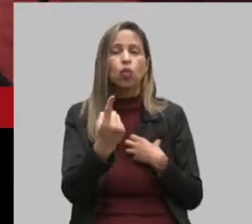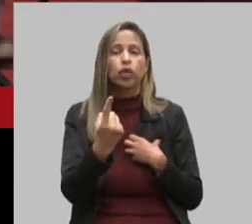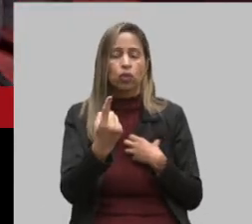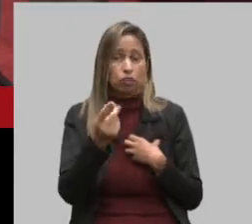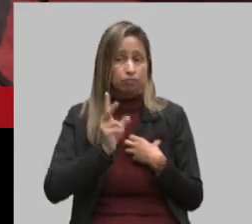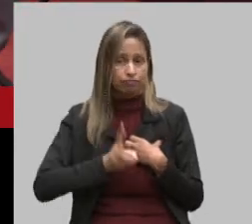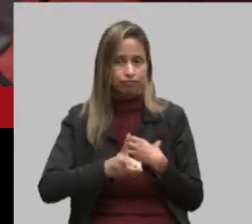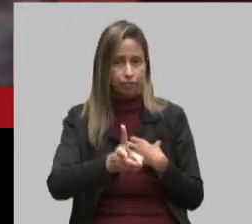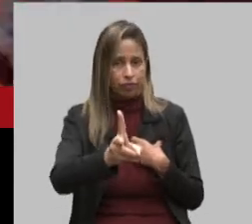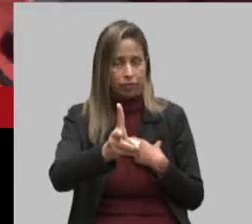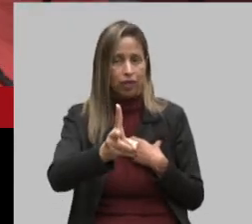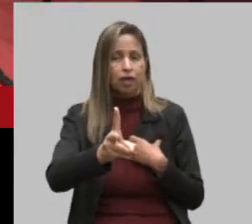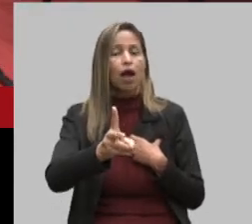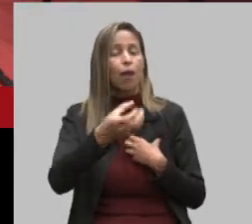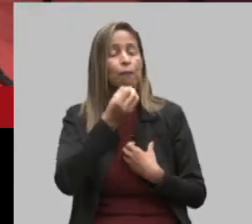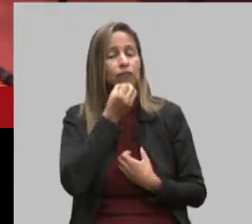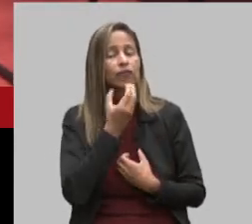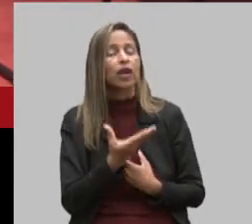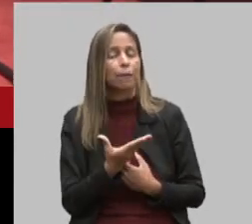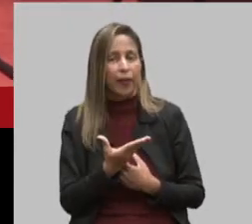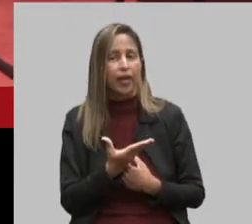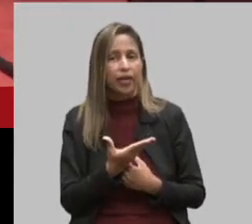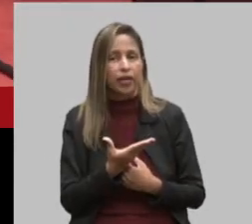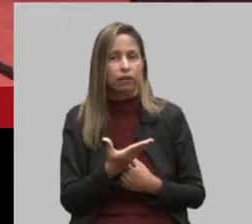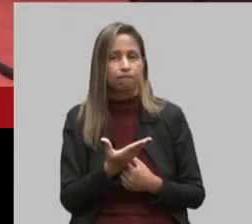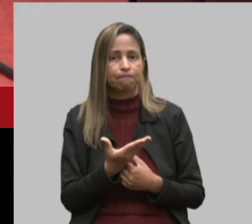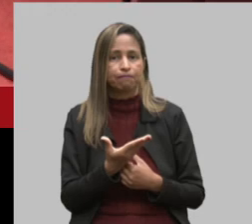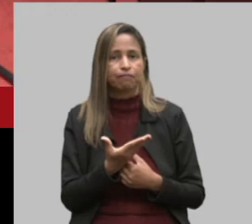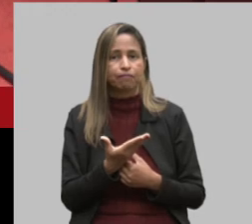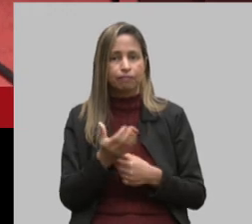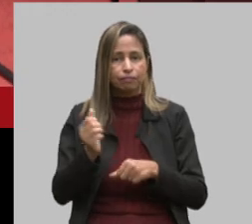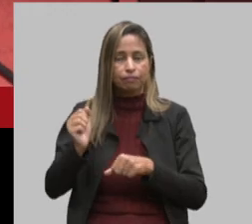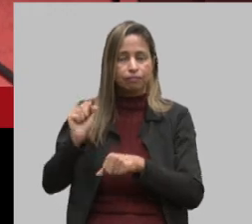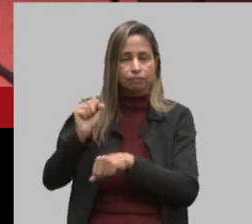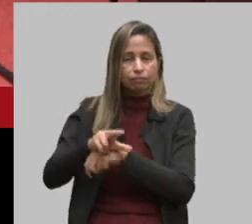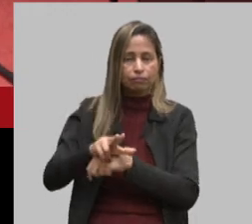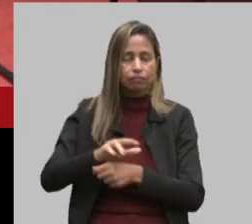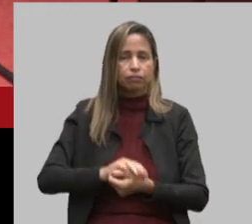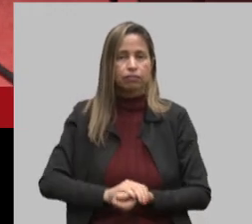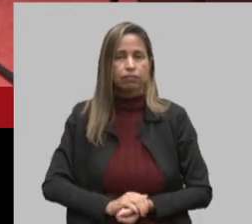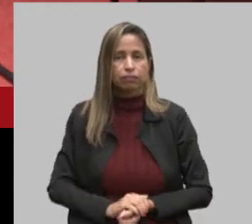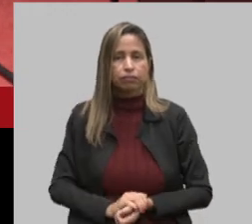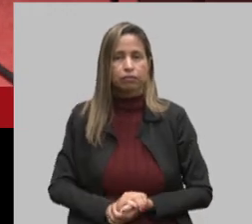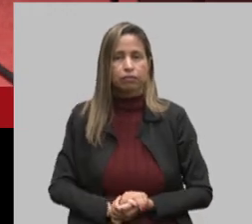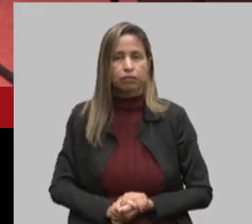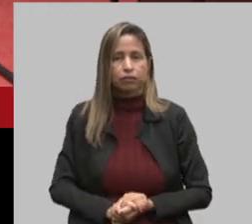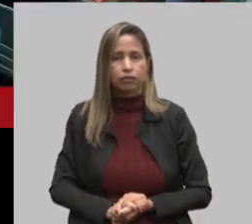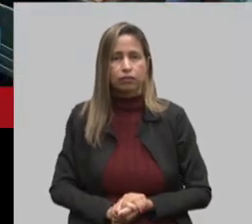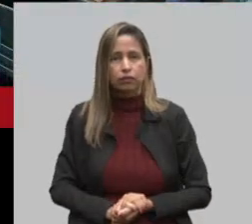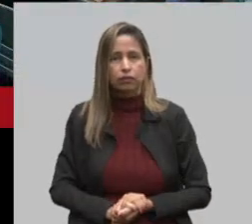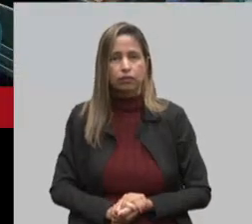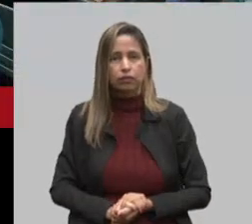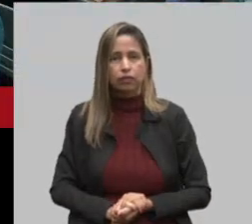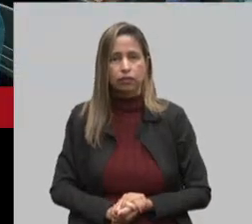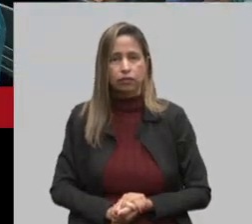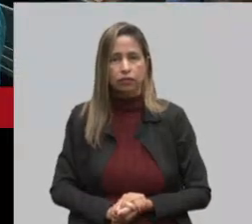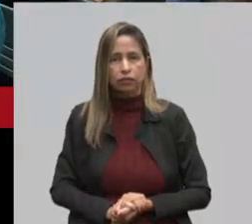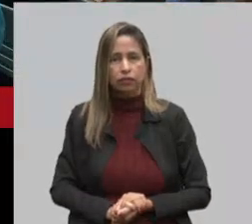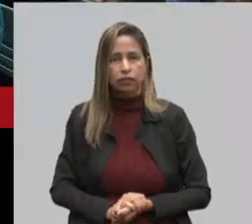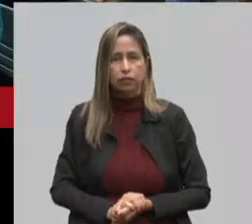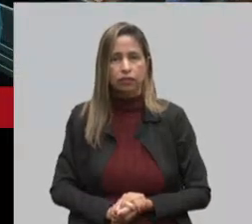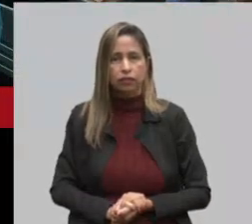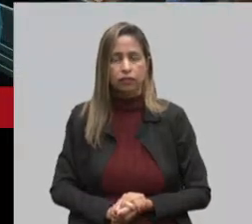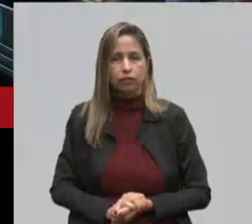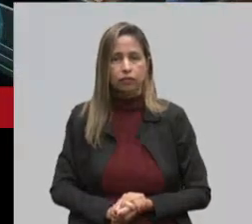Então vale a pena e e é aplicável Ok Ok